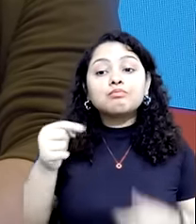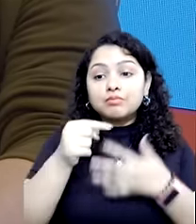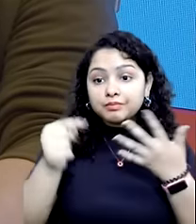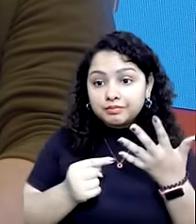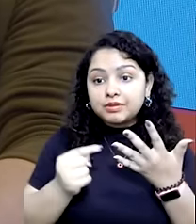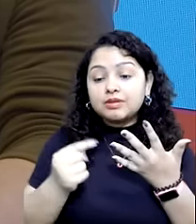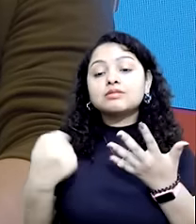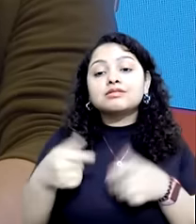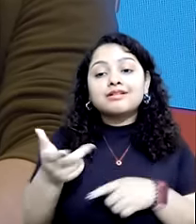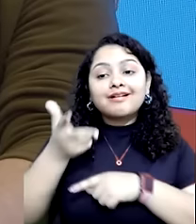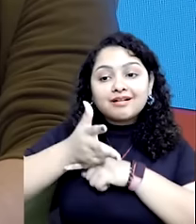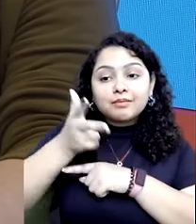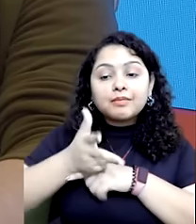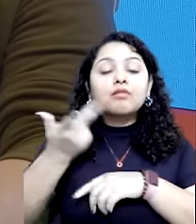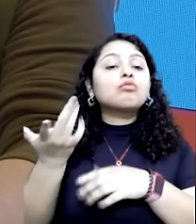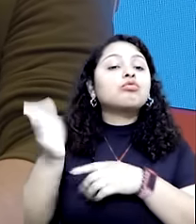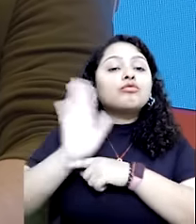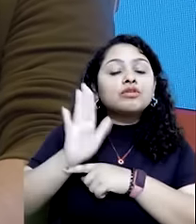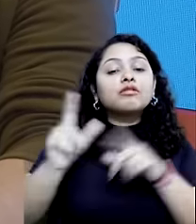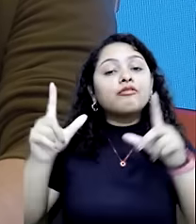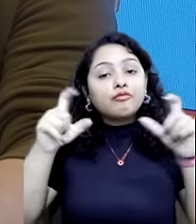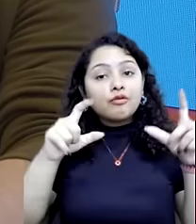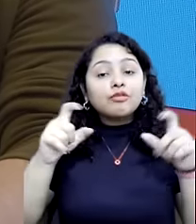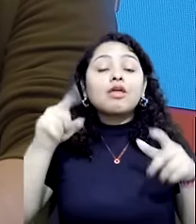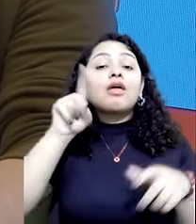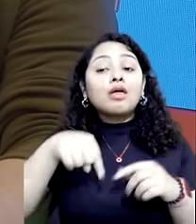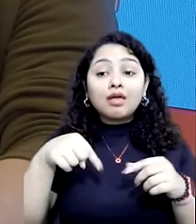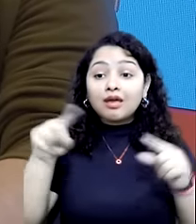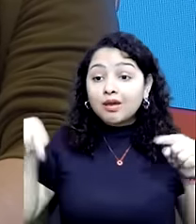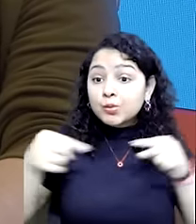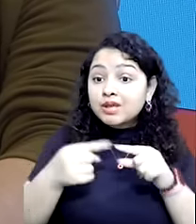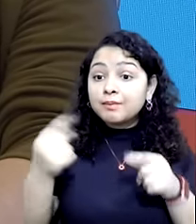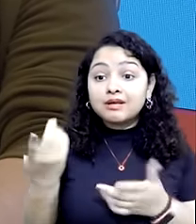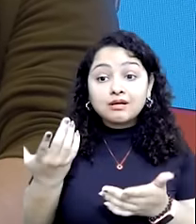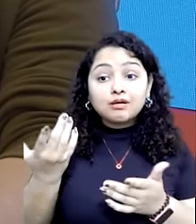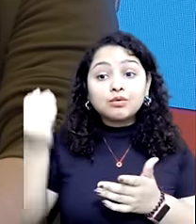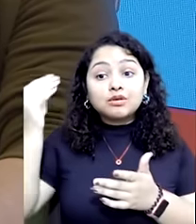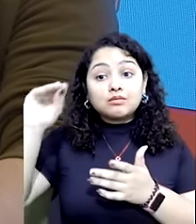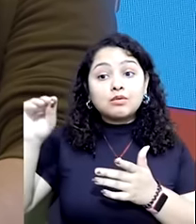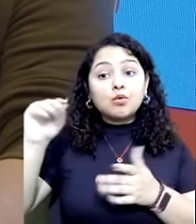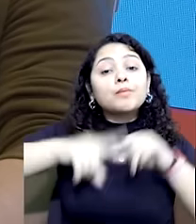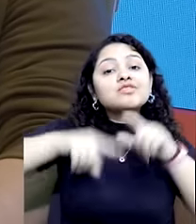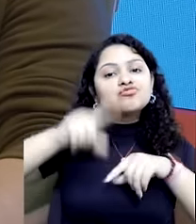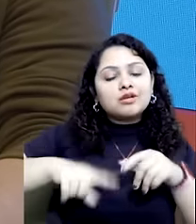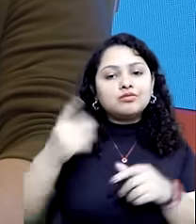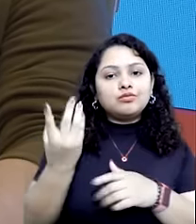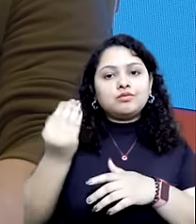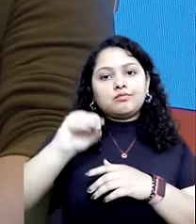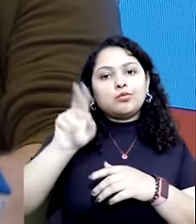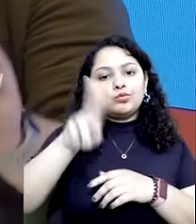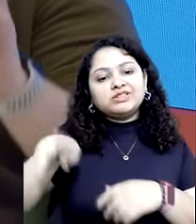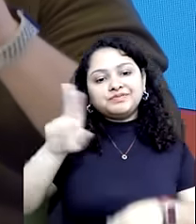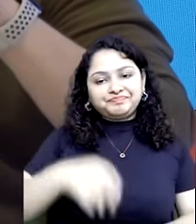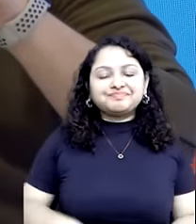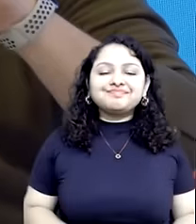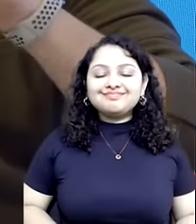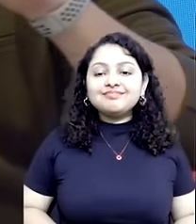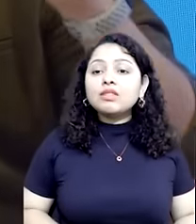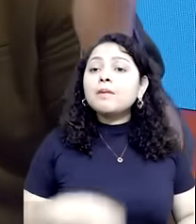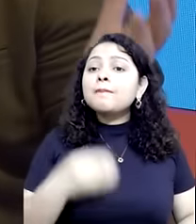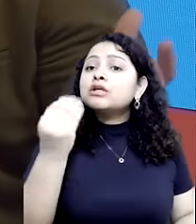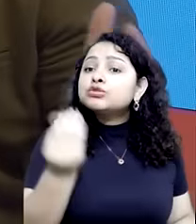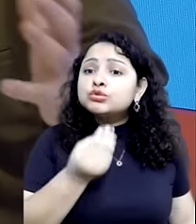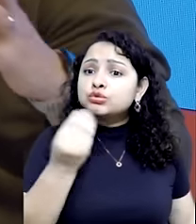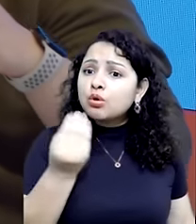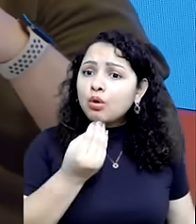feito da câmera do do vídeo e da foto ele o que conta é o que tá é o objeto que tá sendo tratado mas o como